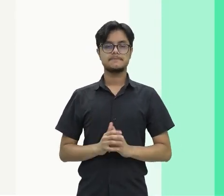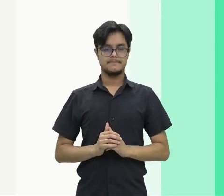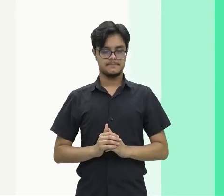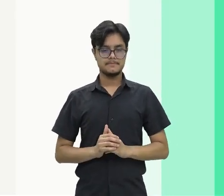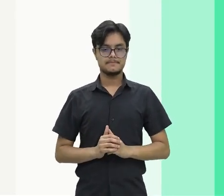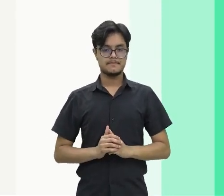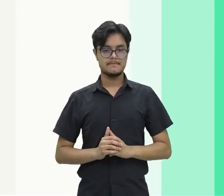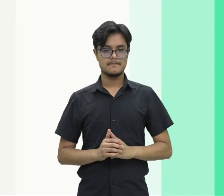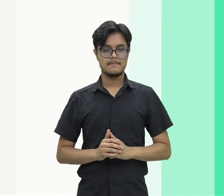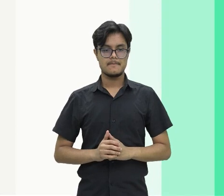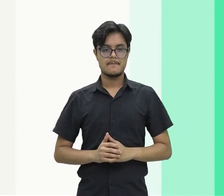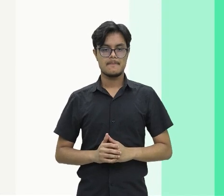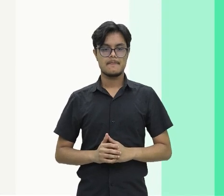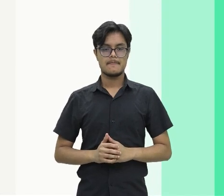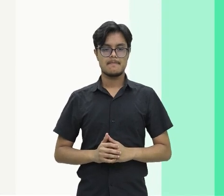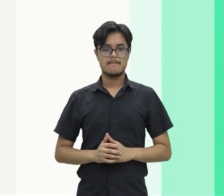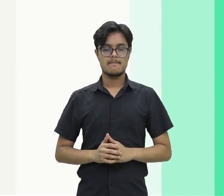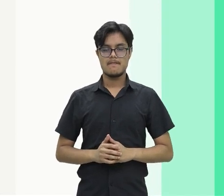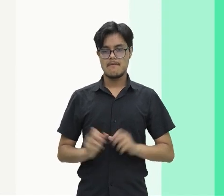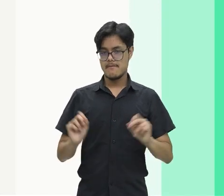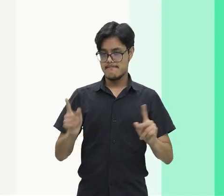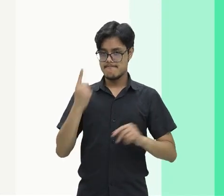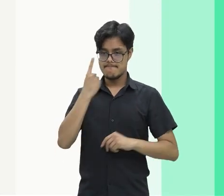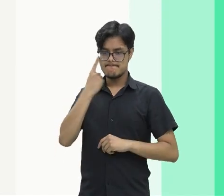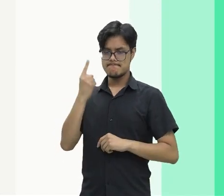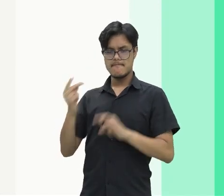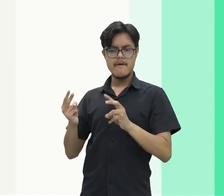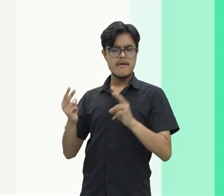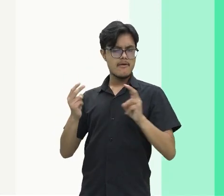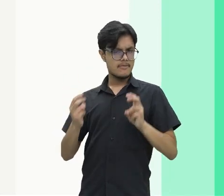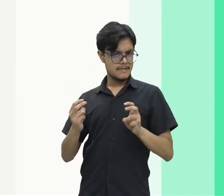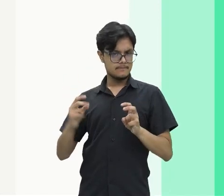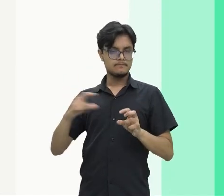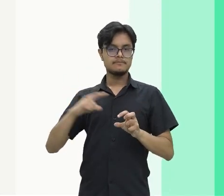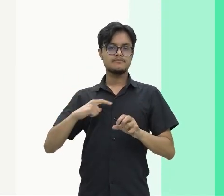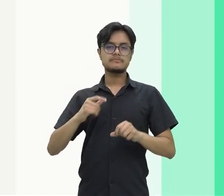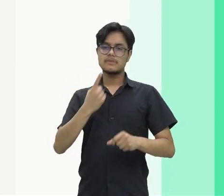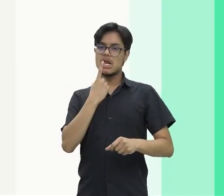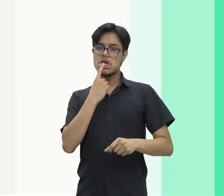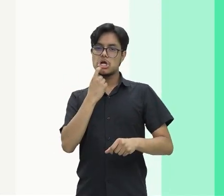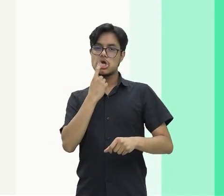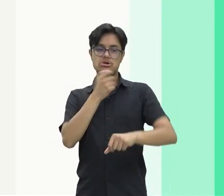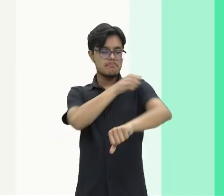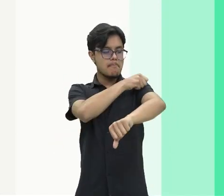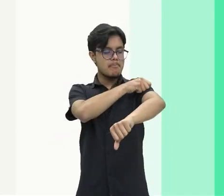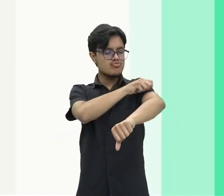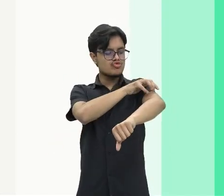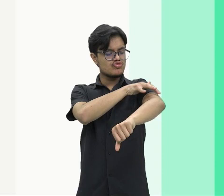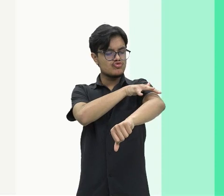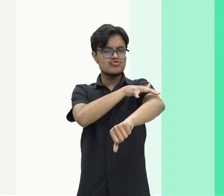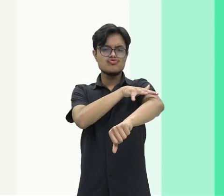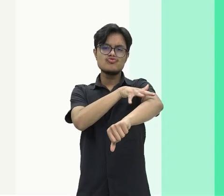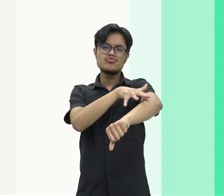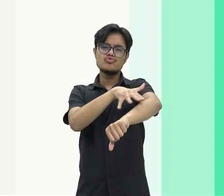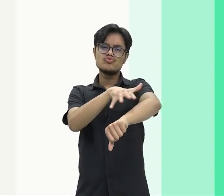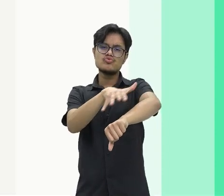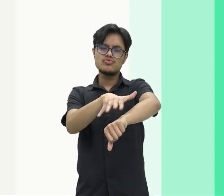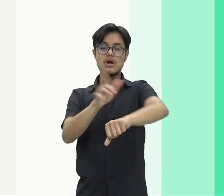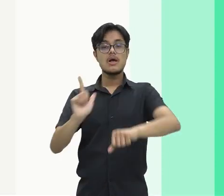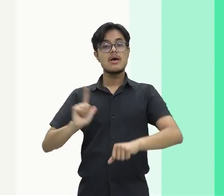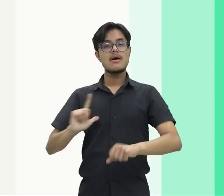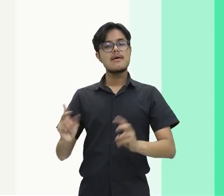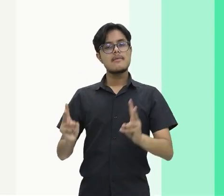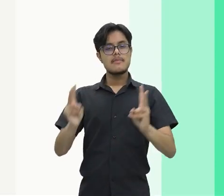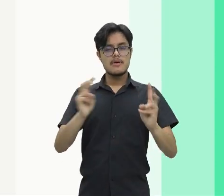as veias, observando aí na nossa imagem, né, que vai estar irrigando também sangue para o nosso tecido ósseo. Então, dessa forma, a gente pode